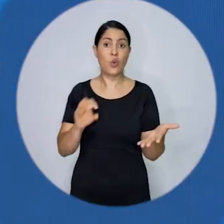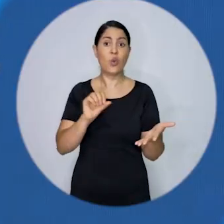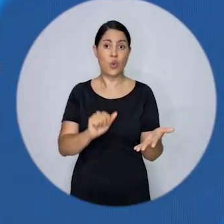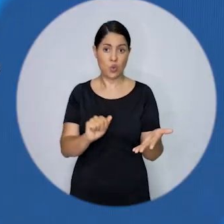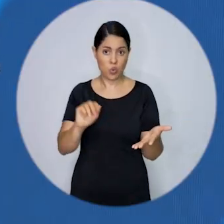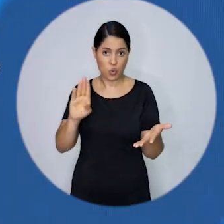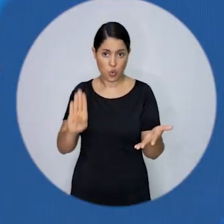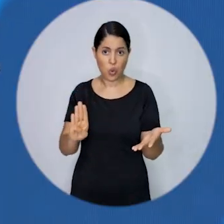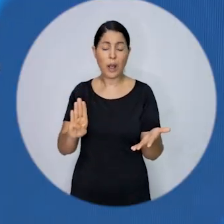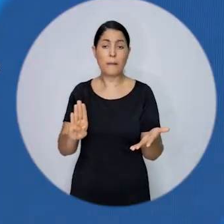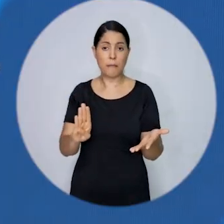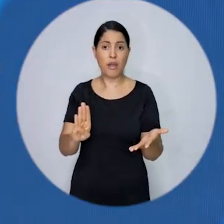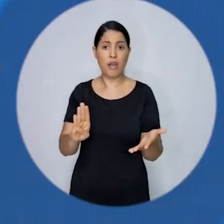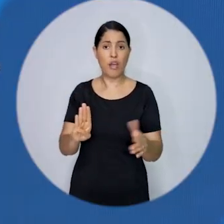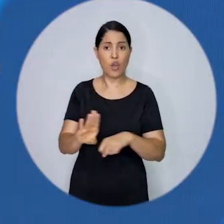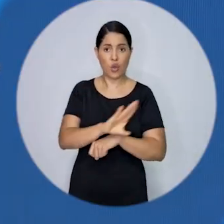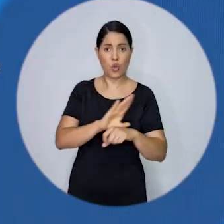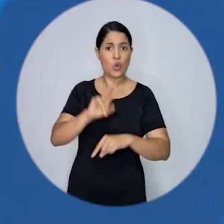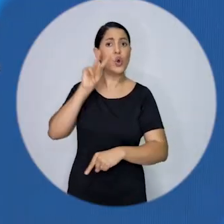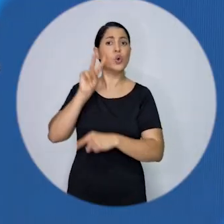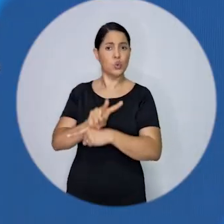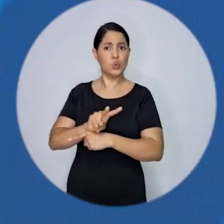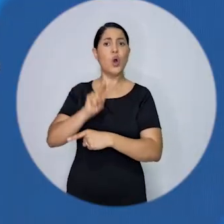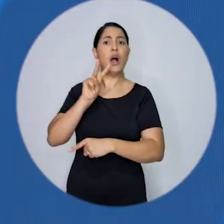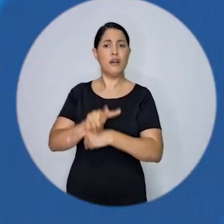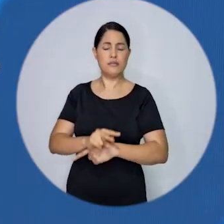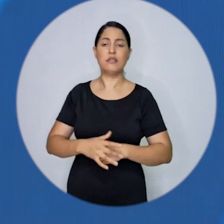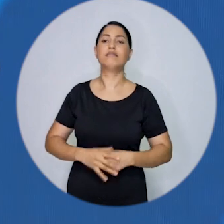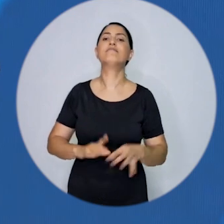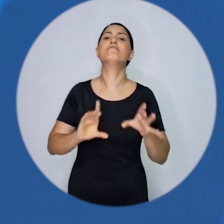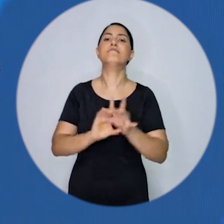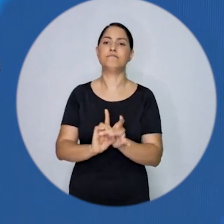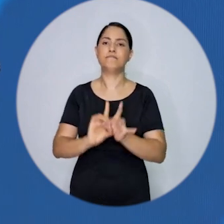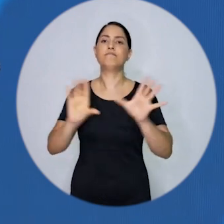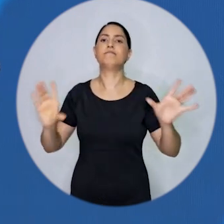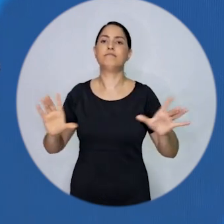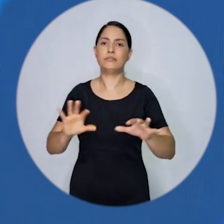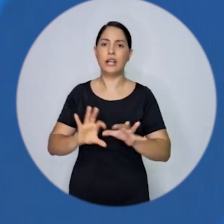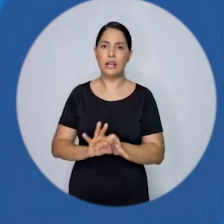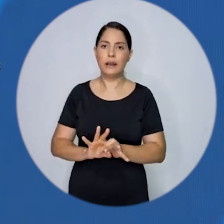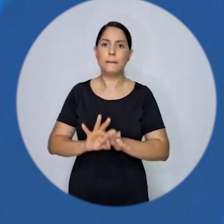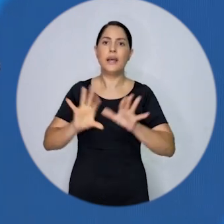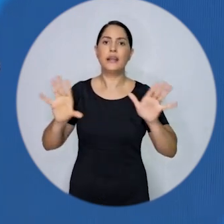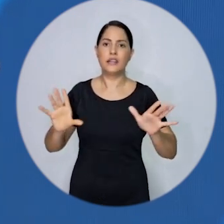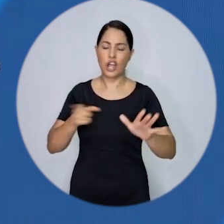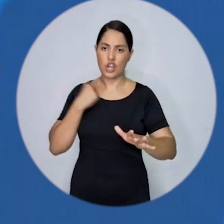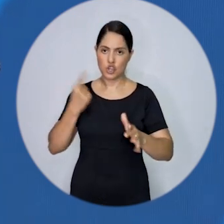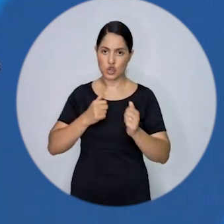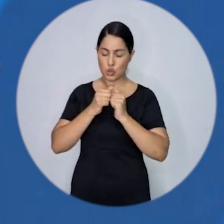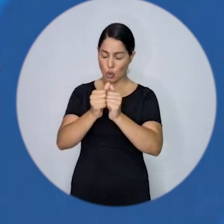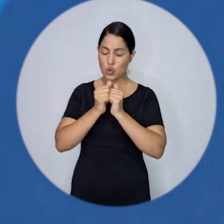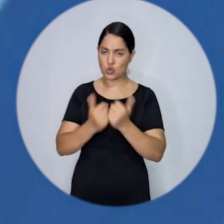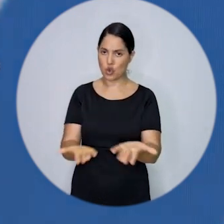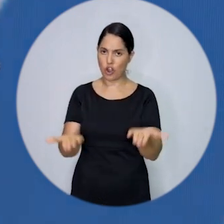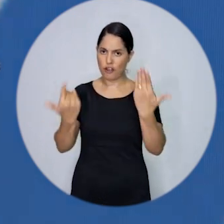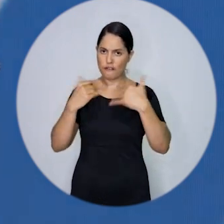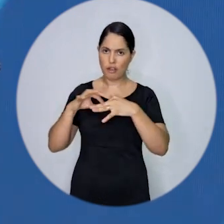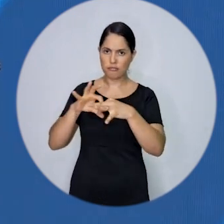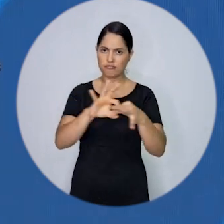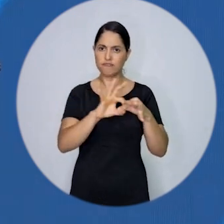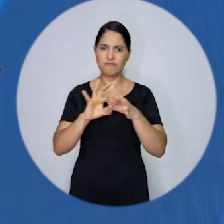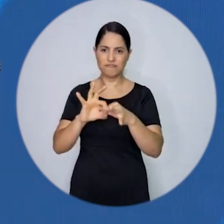OAB é a permanente guardiã da Constituição, da democracia, das liberdades. Sigamos juntos, de